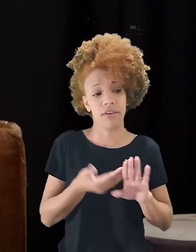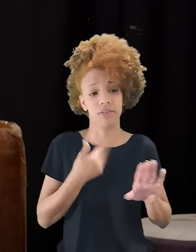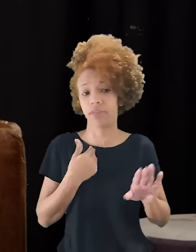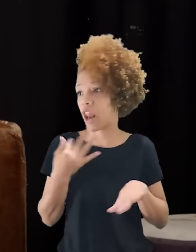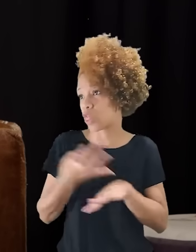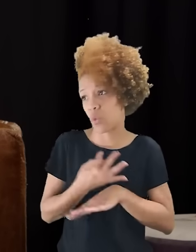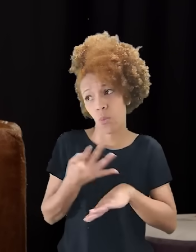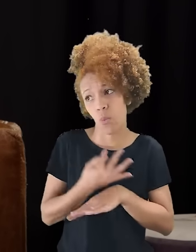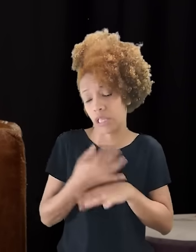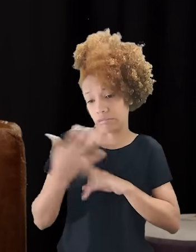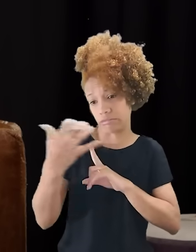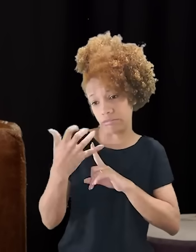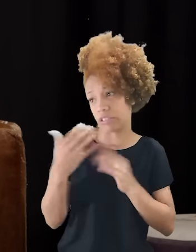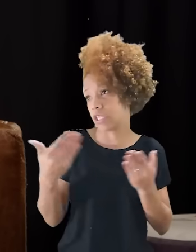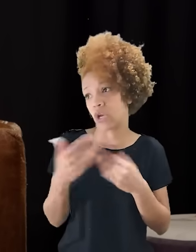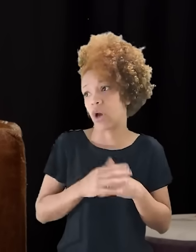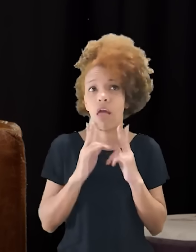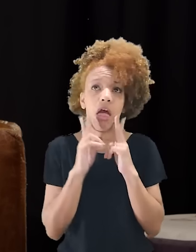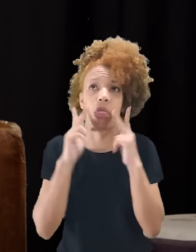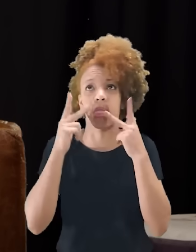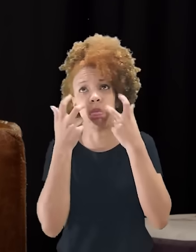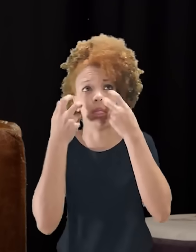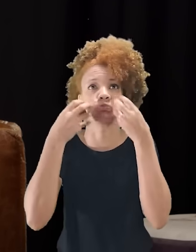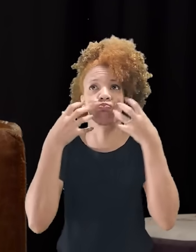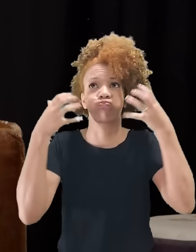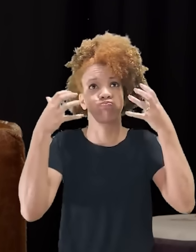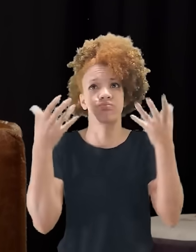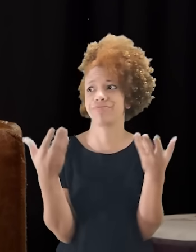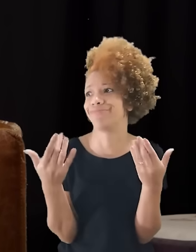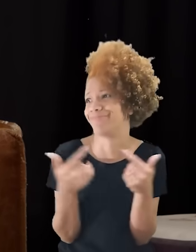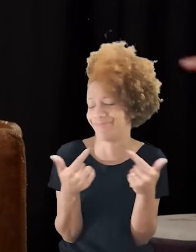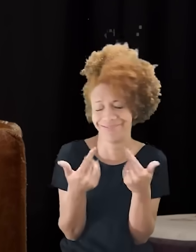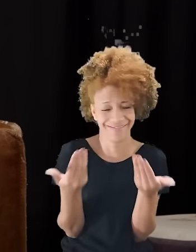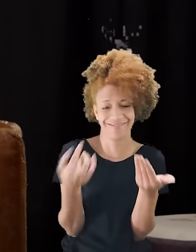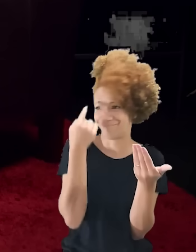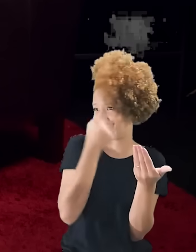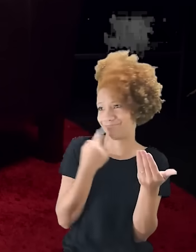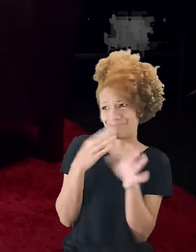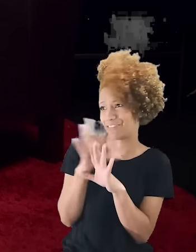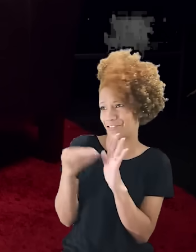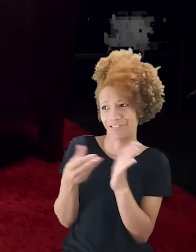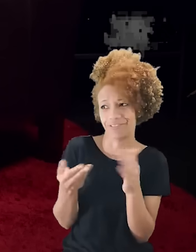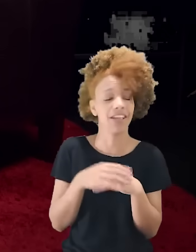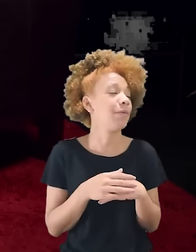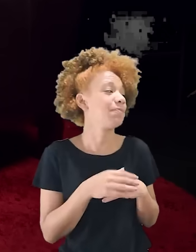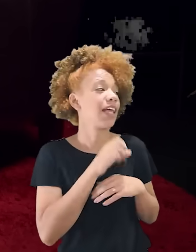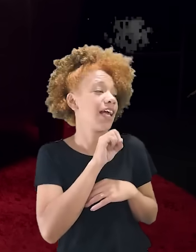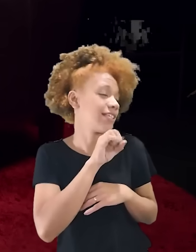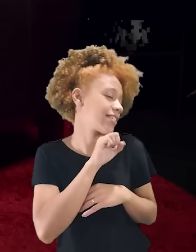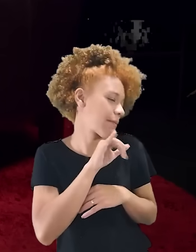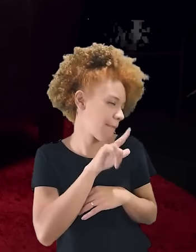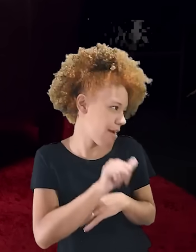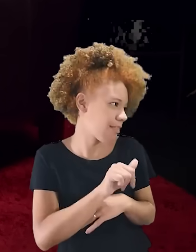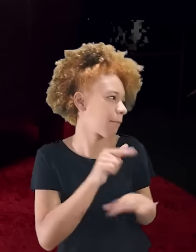modelo porque ela não aguenta pressão e agora virou harmonizadora facial para poder preencher a cara dela eu te fiz uma pergunta antes de começar que eu